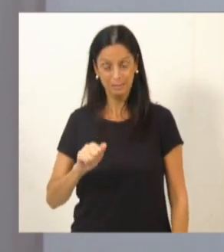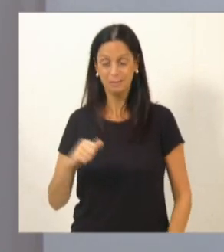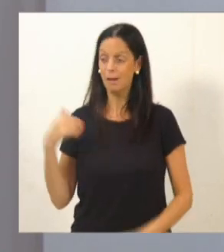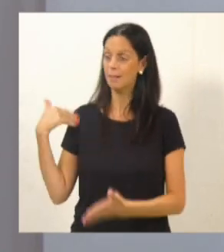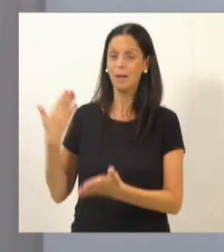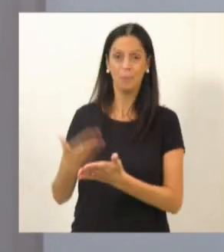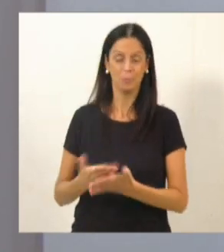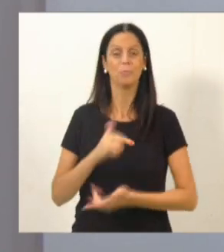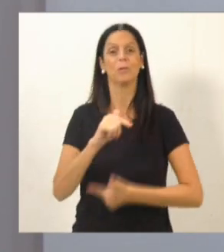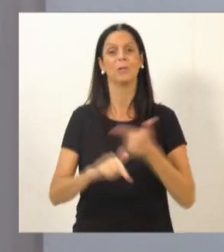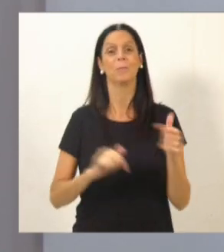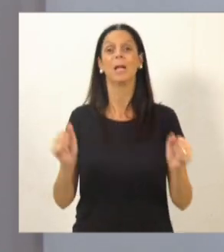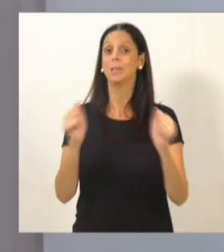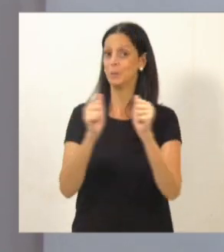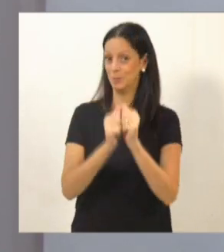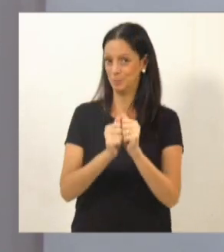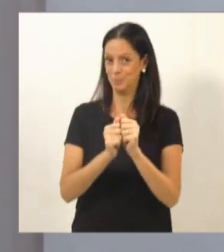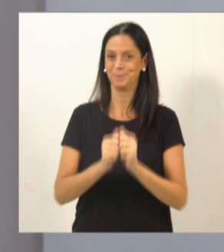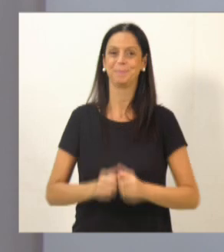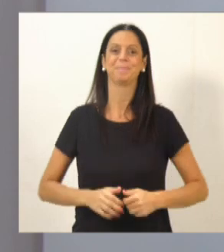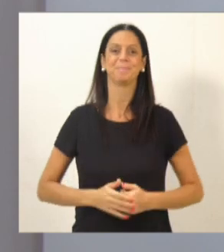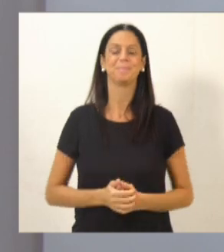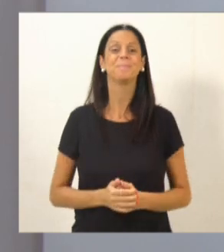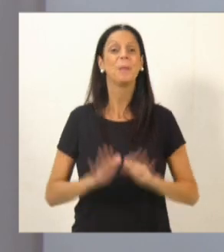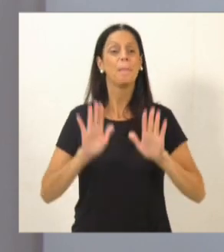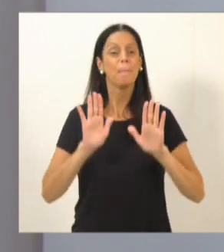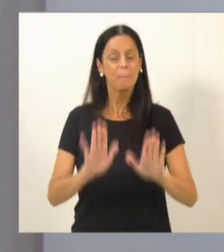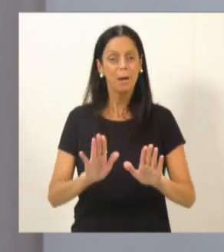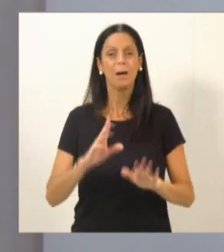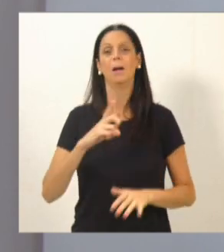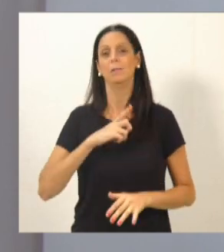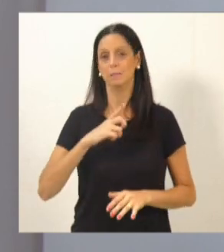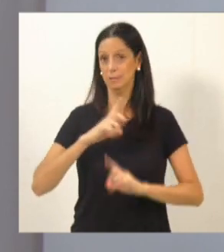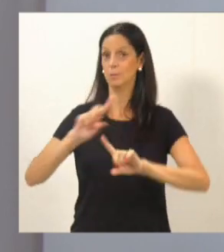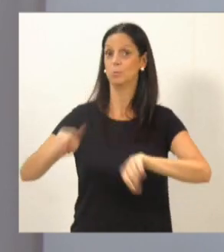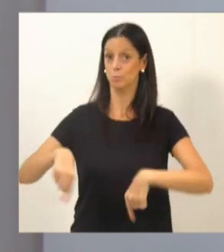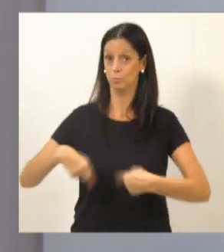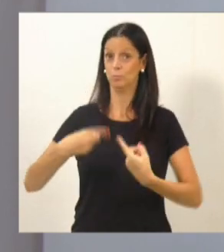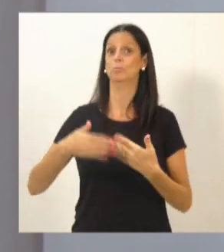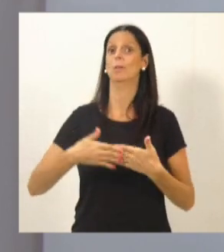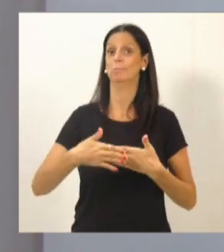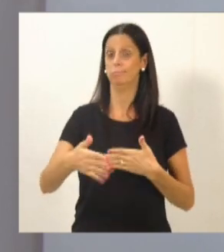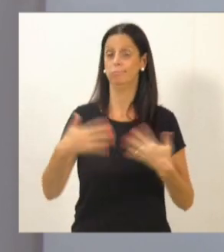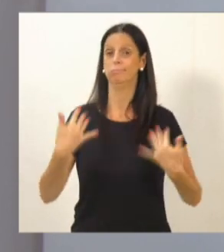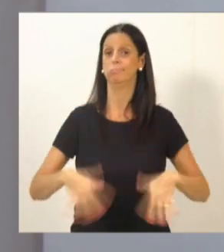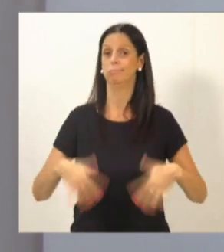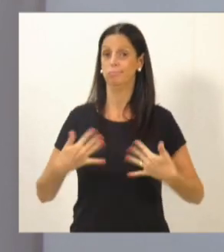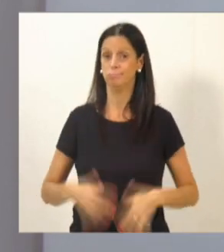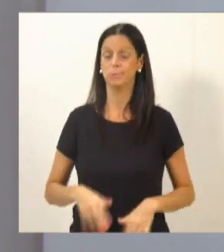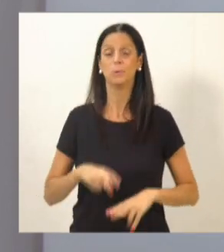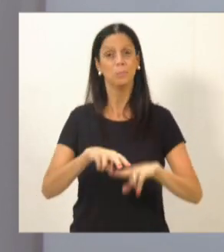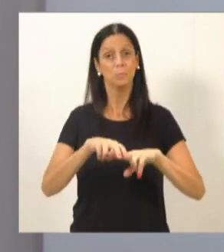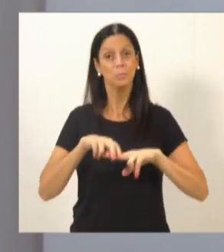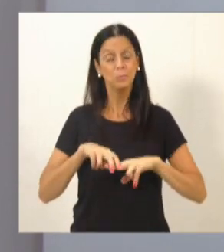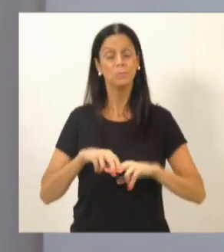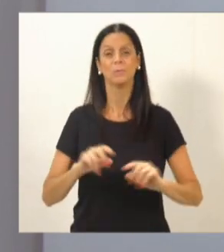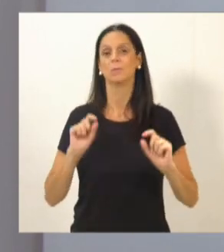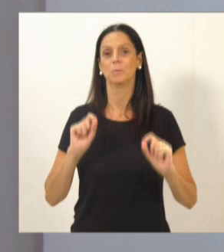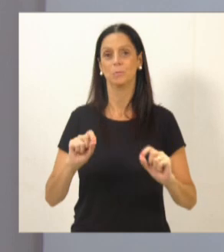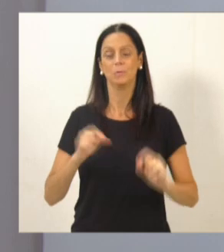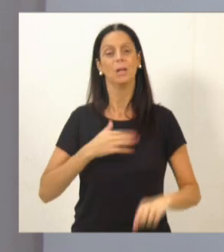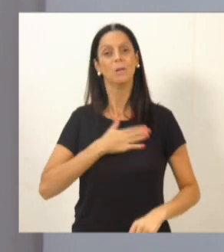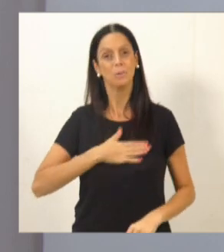hoje. Mas a gente tem alguns desafios pela frente, e para isso eu gostaria